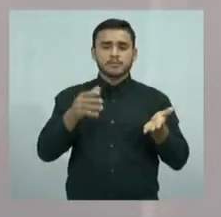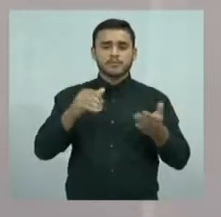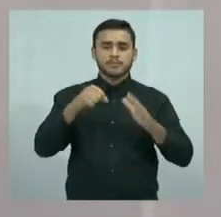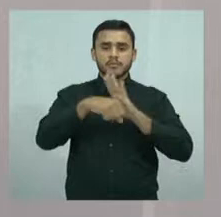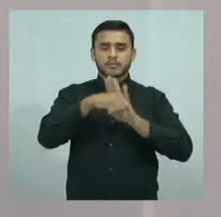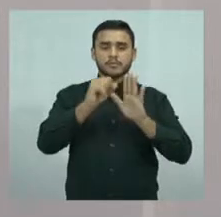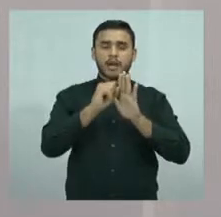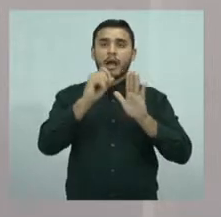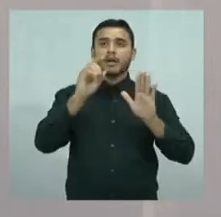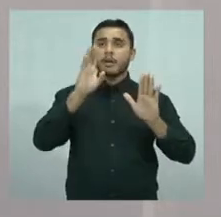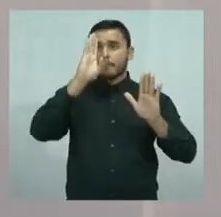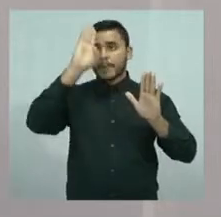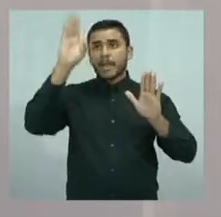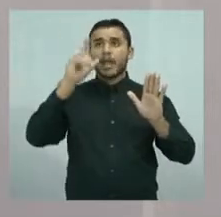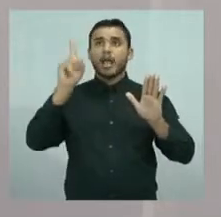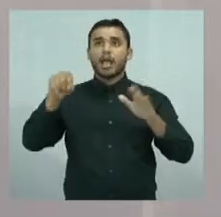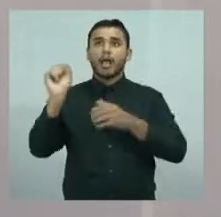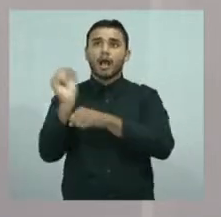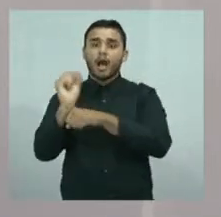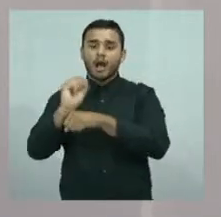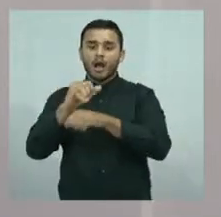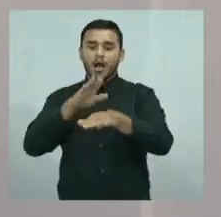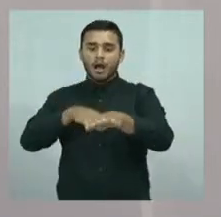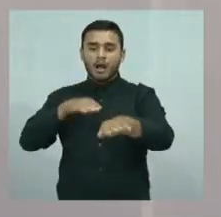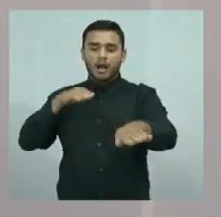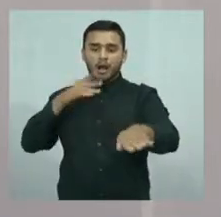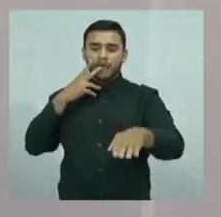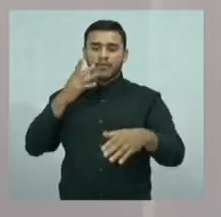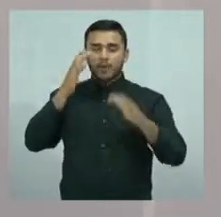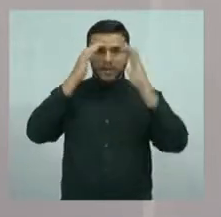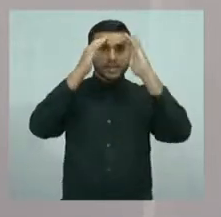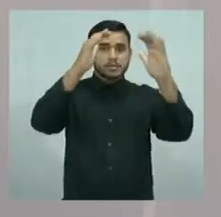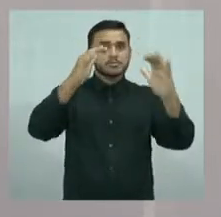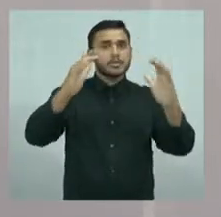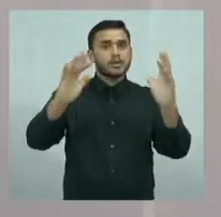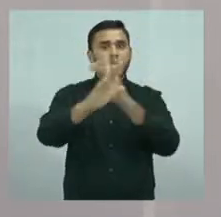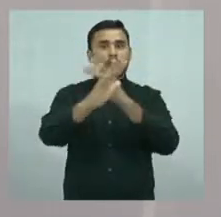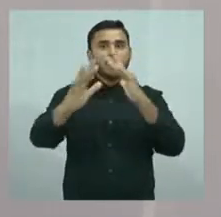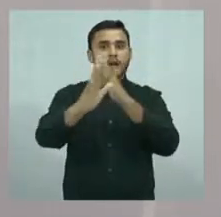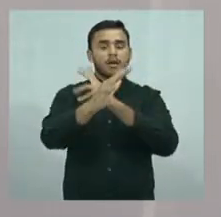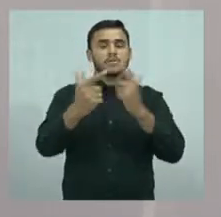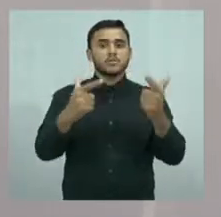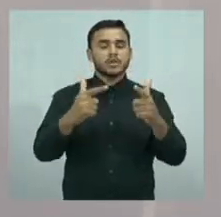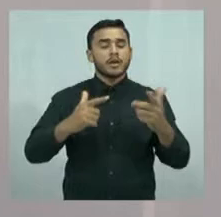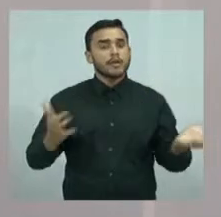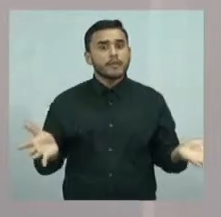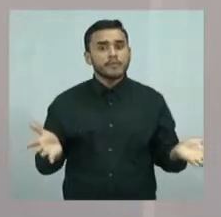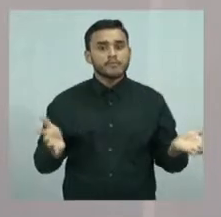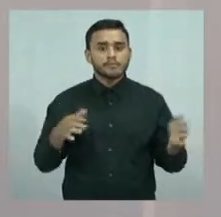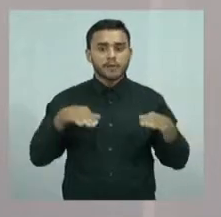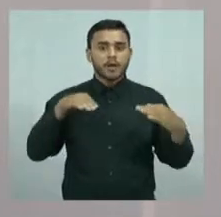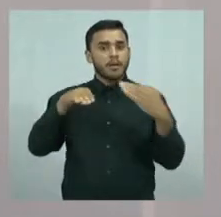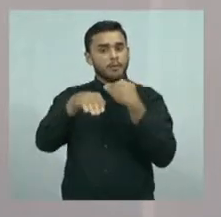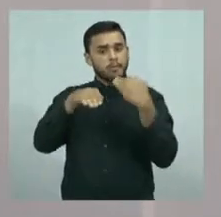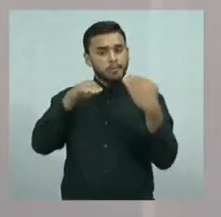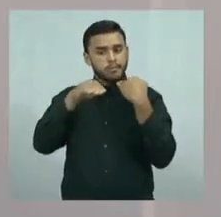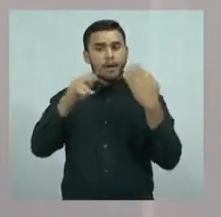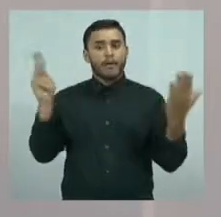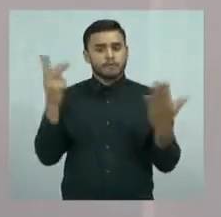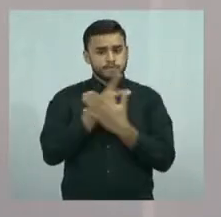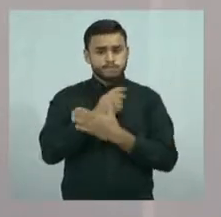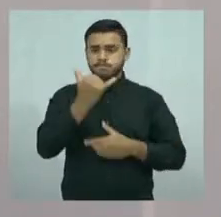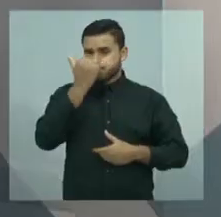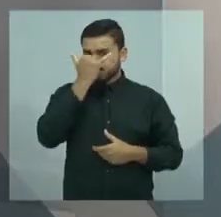do automóvel. Os automóveis não querem parar para as pessoas. Os automóveis têm vitimado